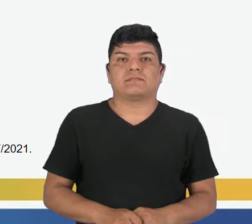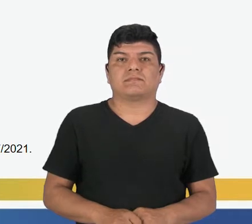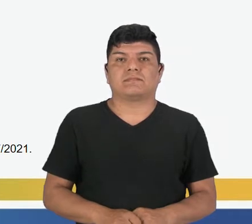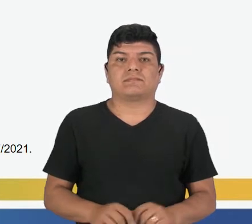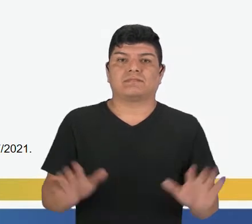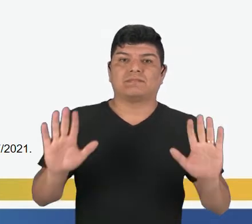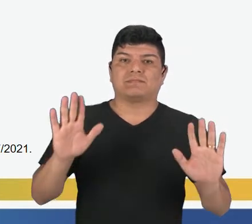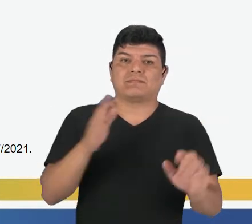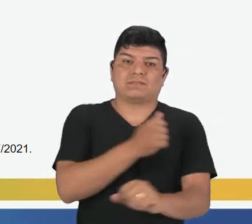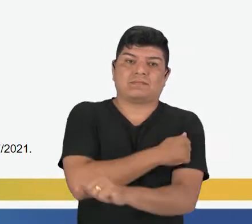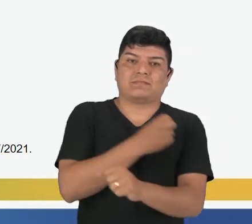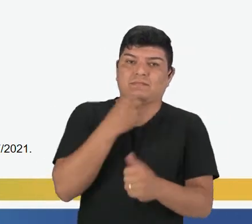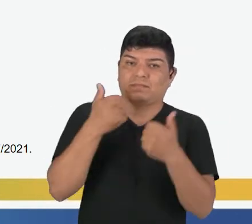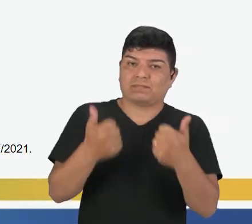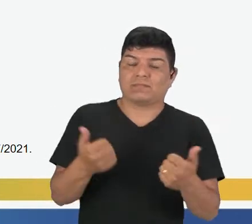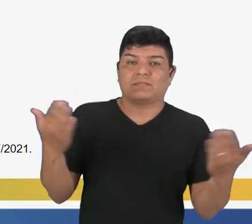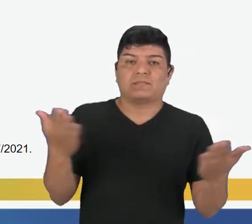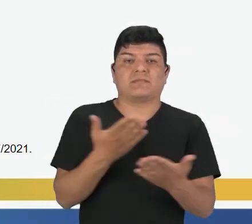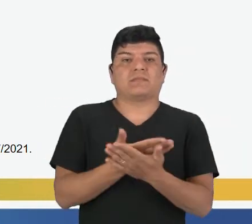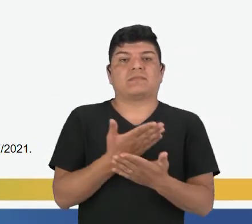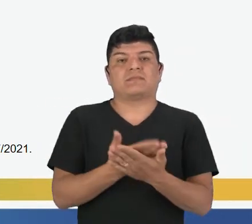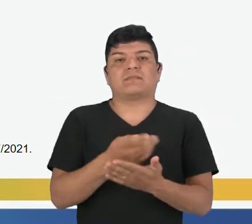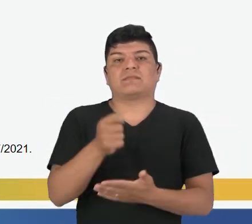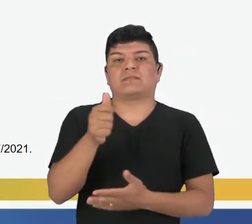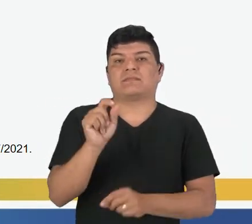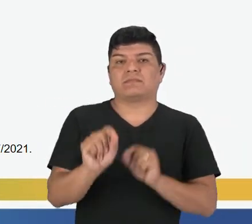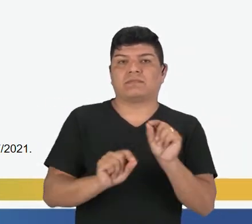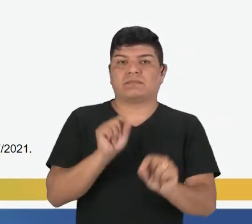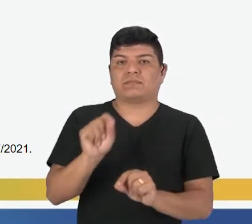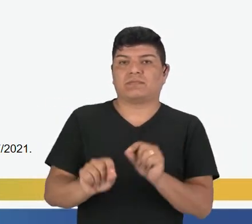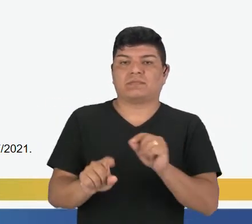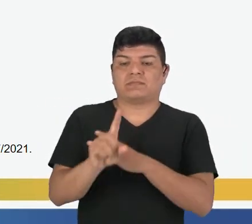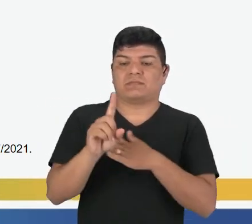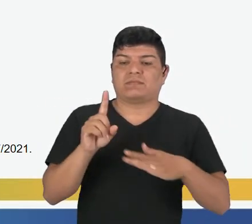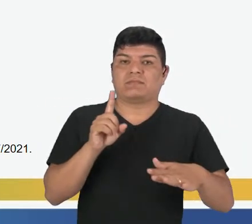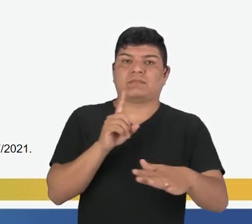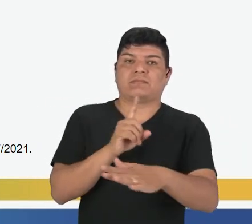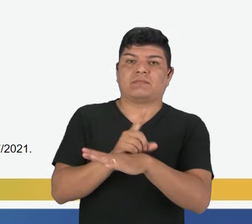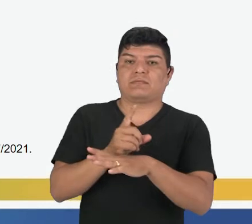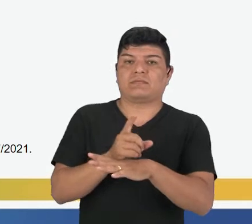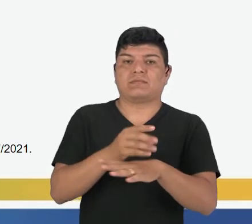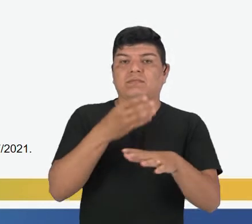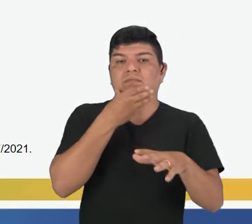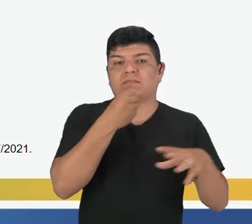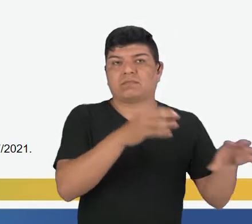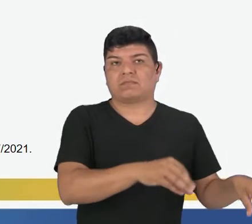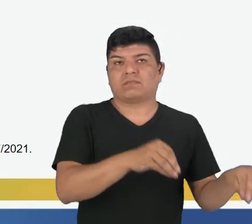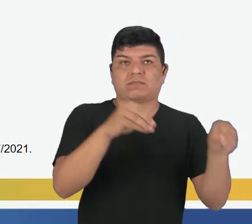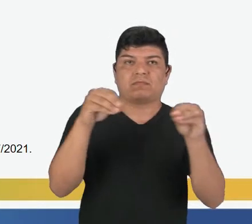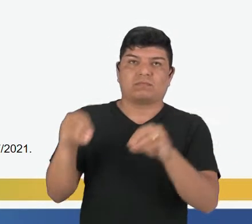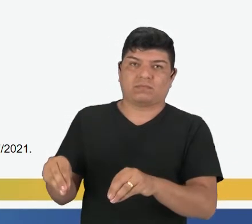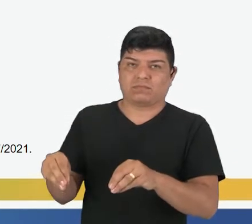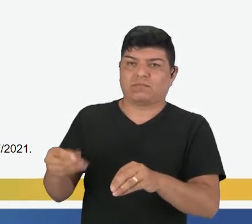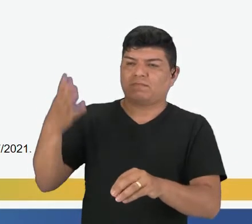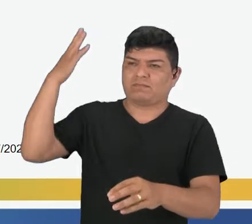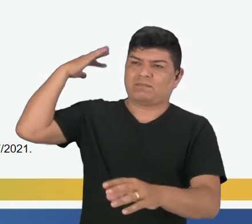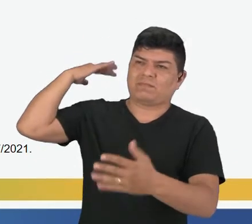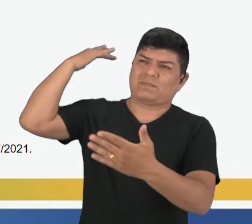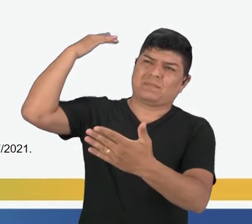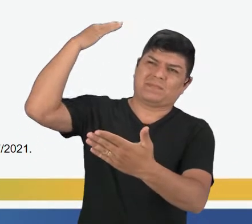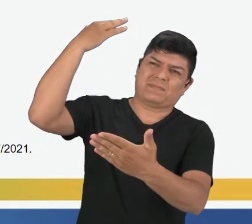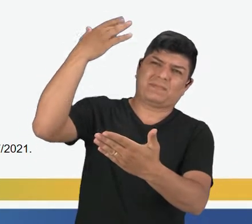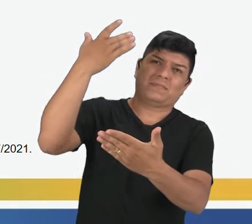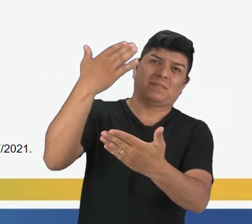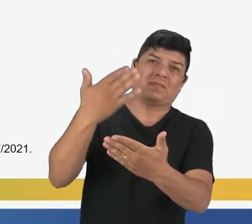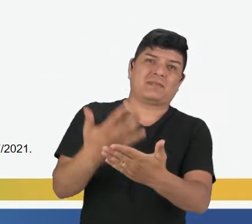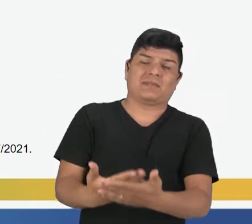Olá, querido aluno, tudo bem? Hoje nós estudaremos um pouquinho sobre as sociedades nômades. Desde o início da história da humanidade,